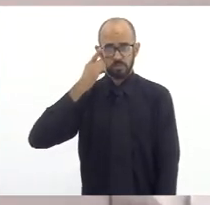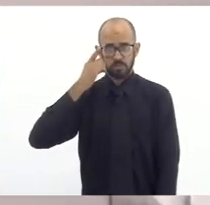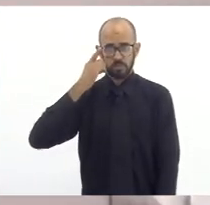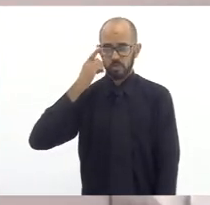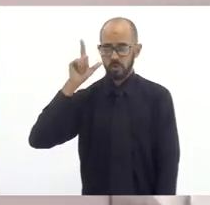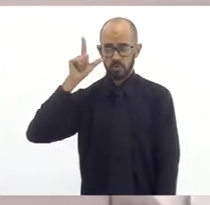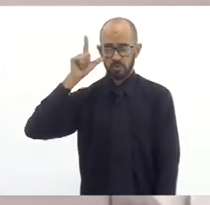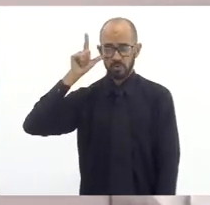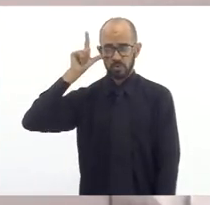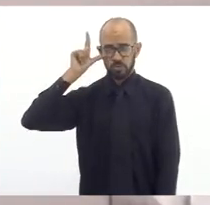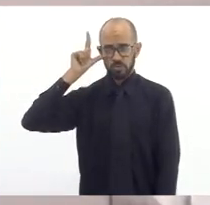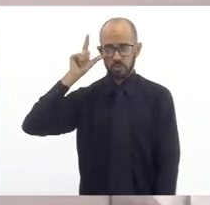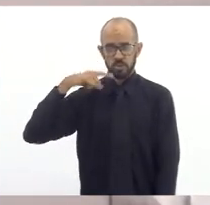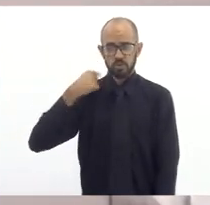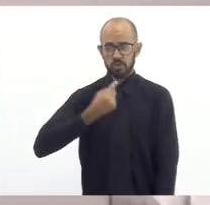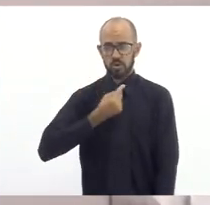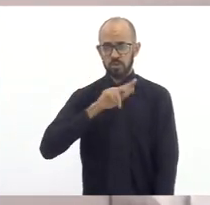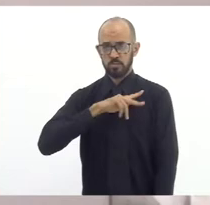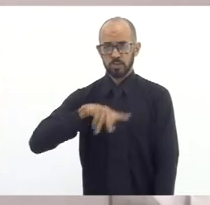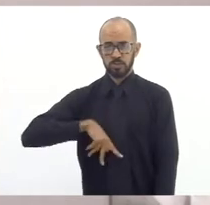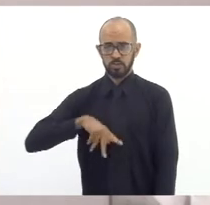Senhora deputada Lucinha, nossa presidente,